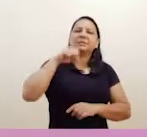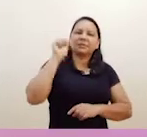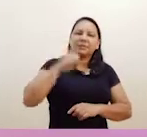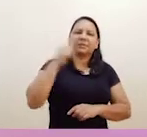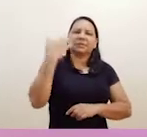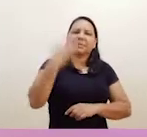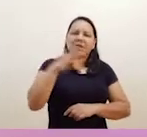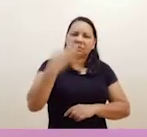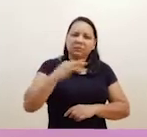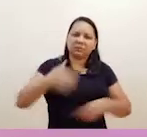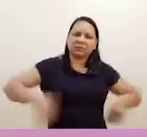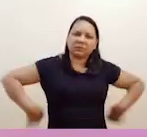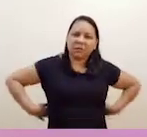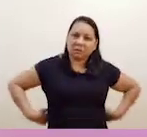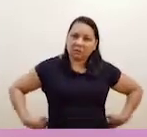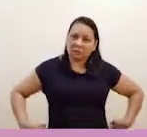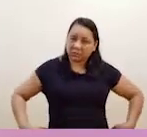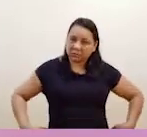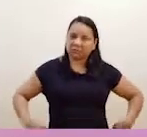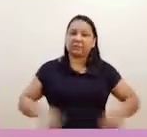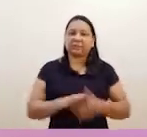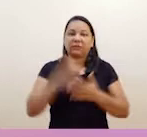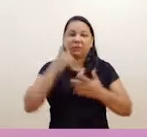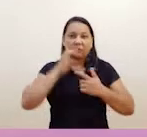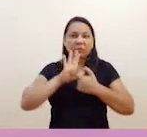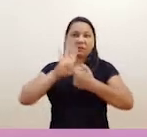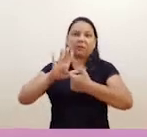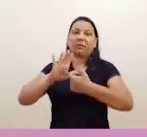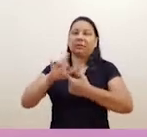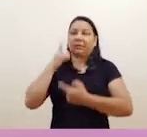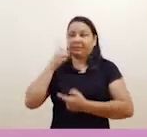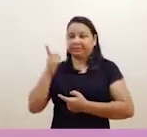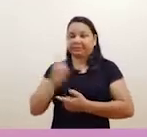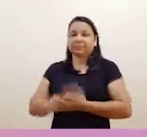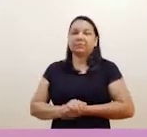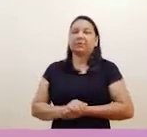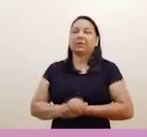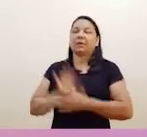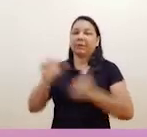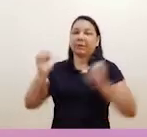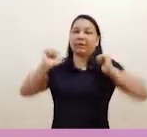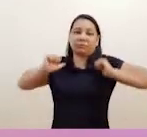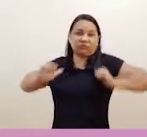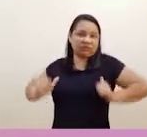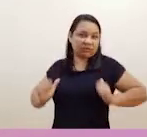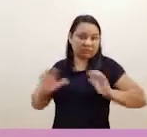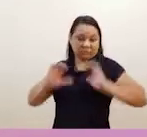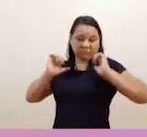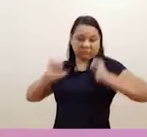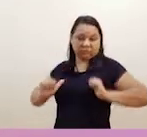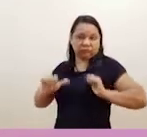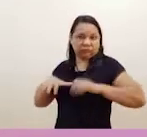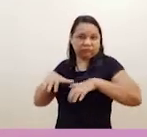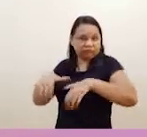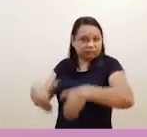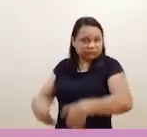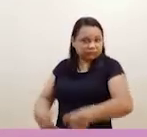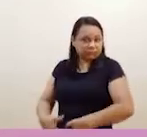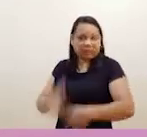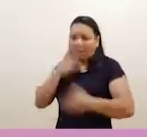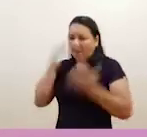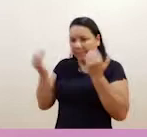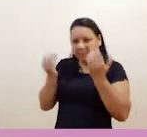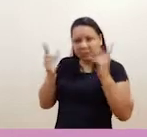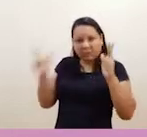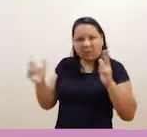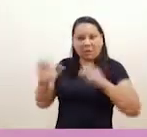sim nessa dor lombar que ela está sentindo. A gente vai fazer uma pequena demonstração aqui. A mochila tem um pezinho aqui dentro, é como se fosse